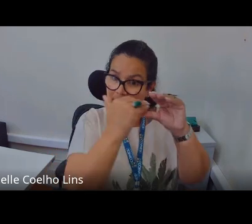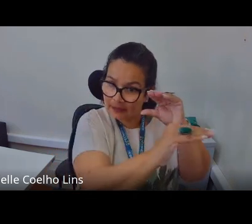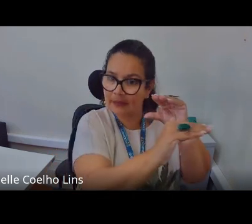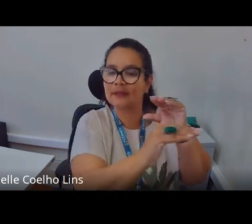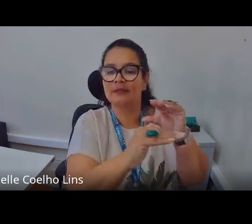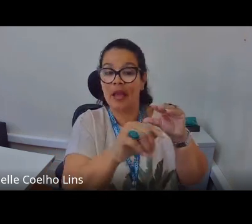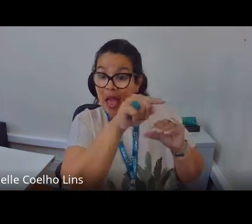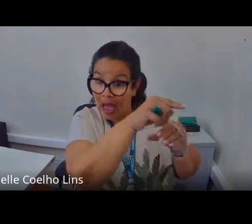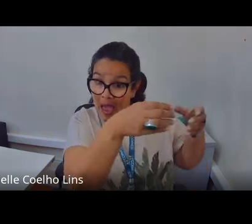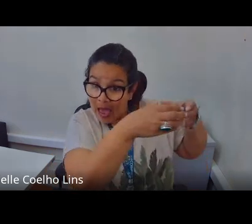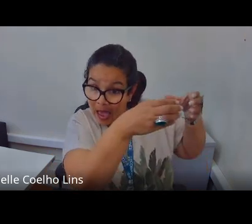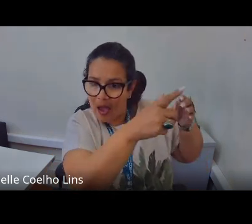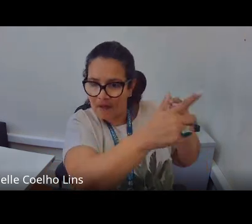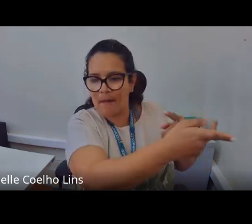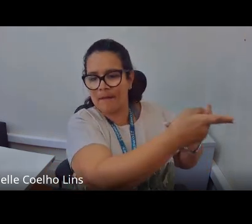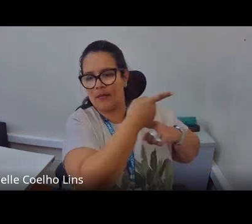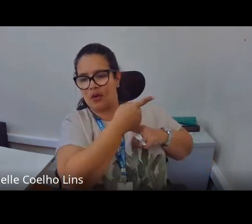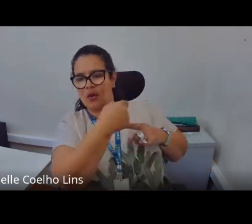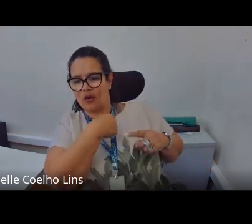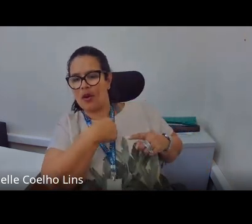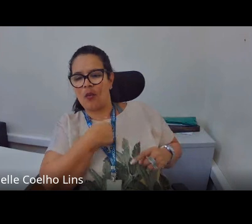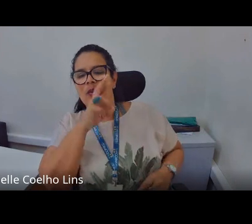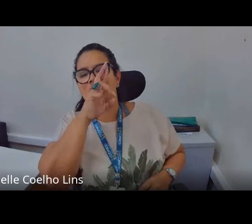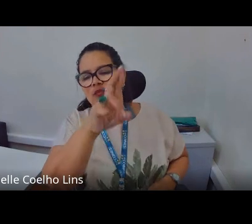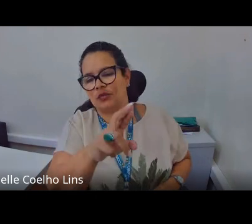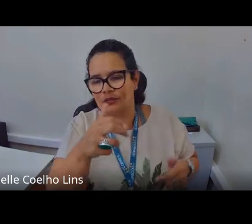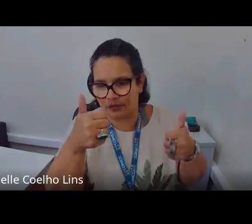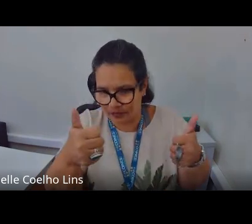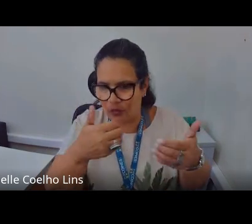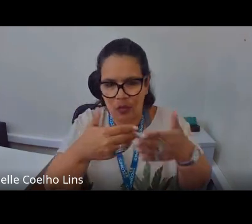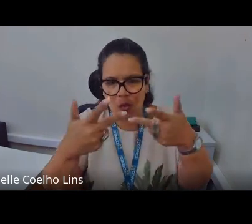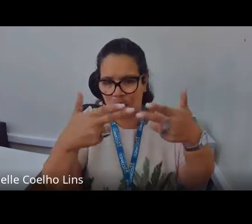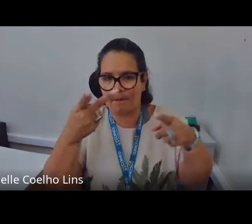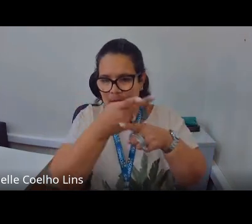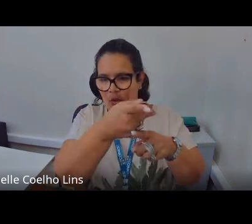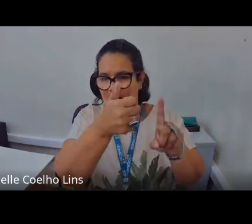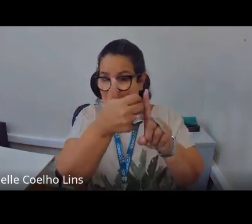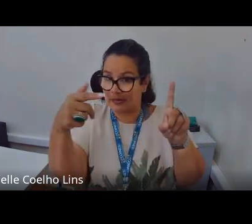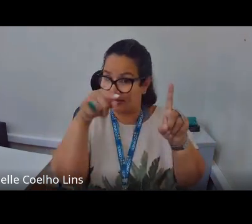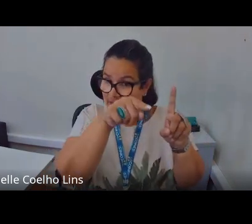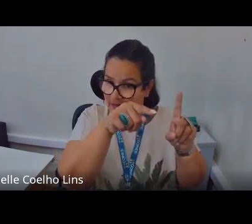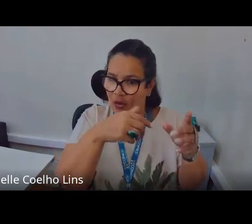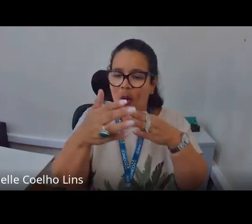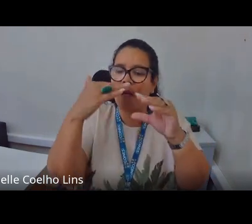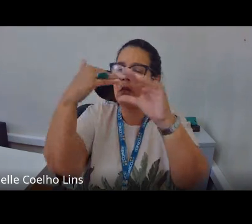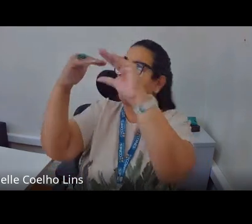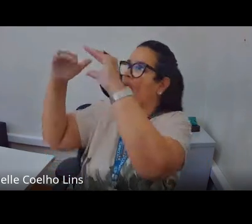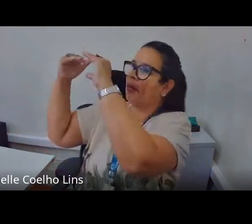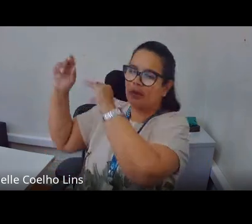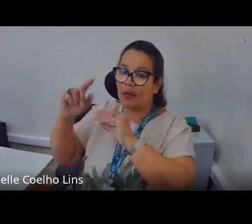ines@ines.gov.br. Manda um e-mail, onde esse e-mail eu irei responder, tá? Então, sempre